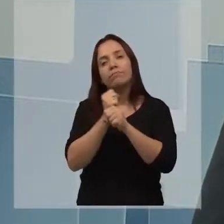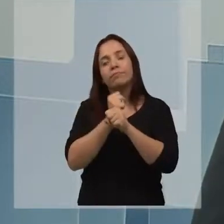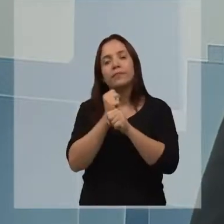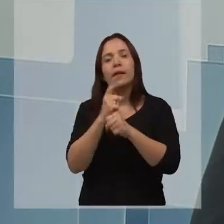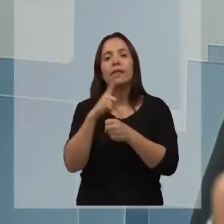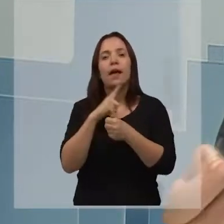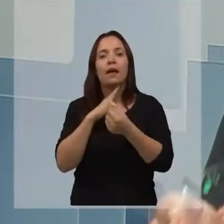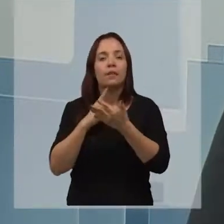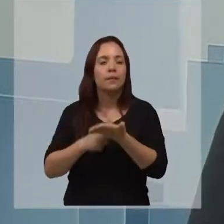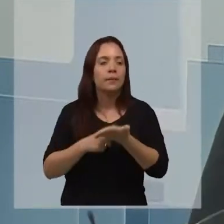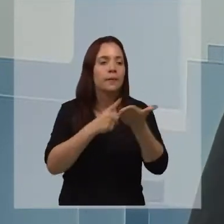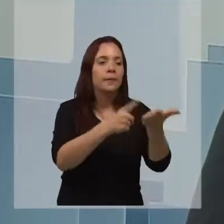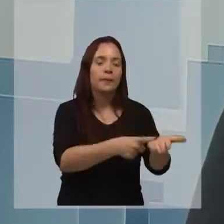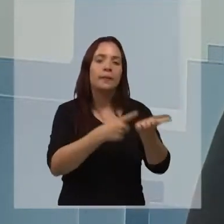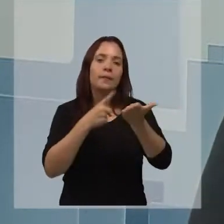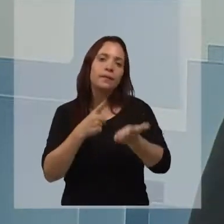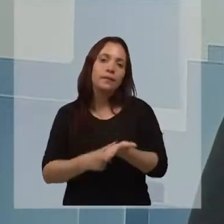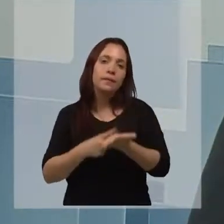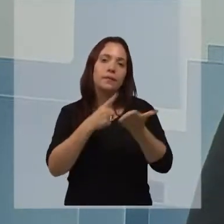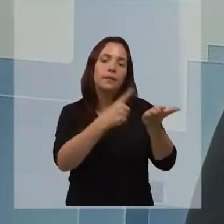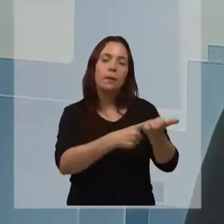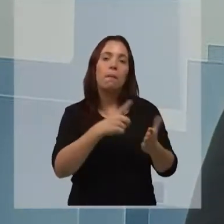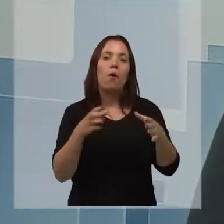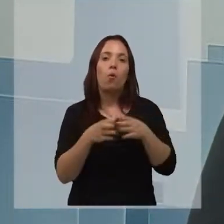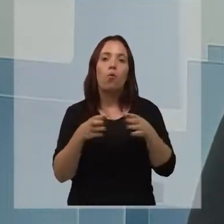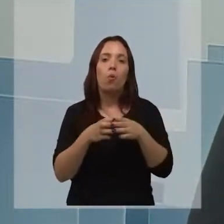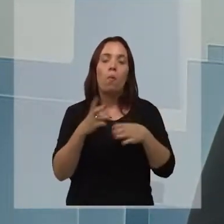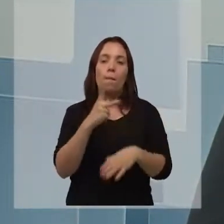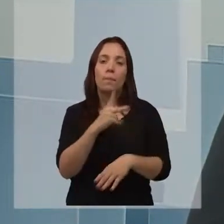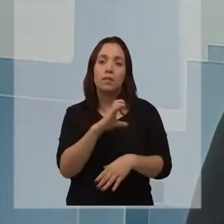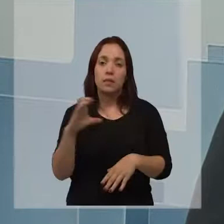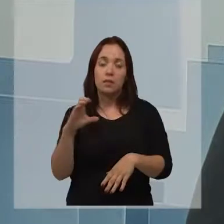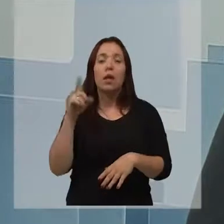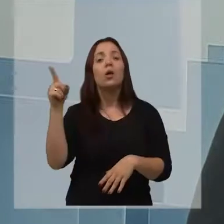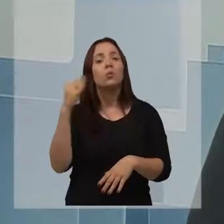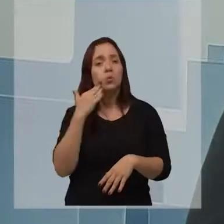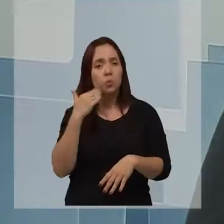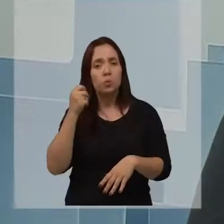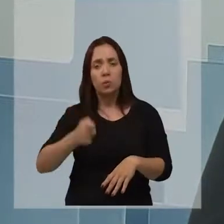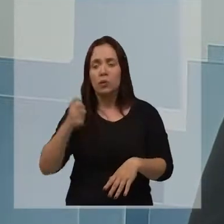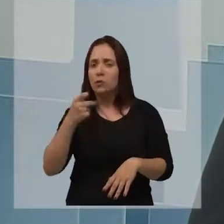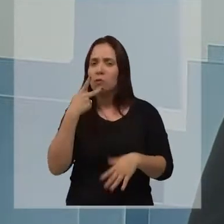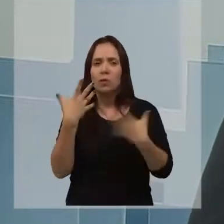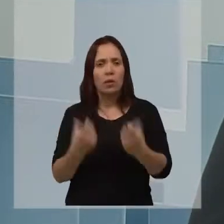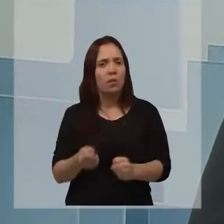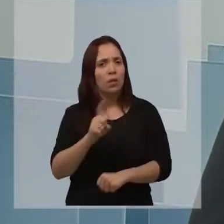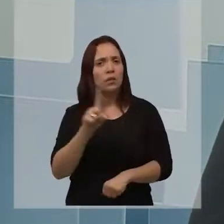acordo com membros do PCC. Está aqui, ó. E o juiz criticando.